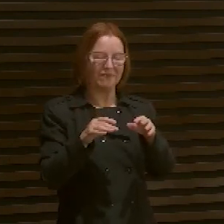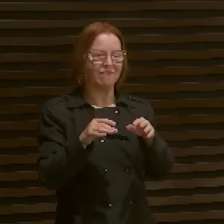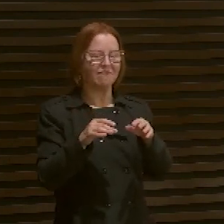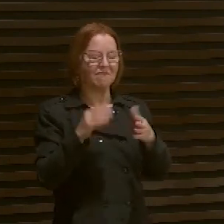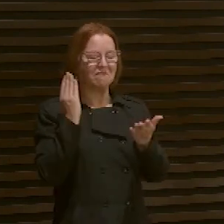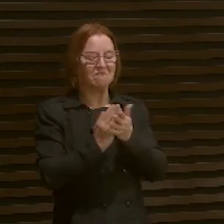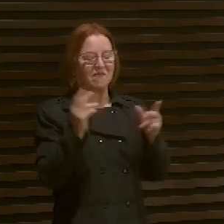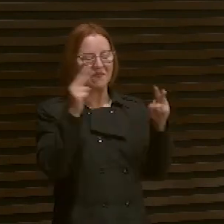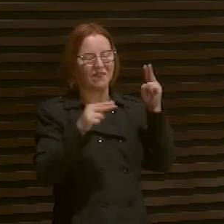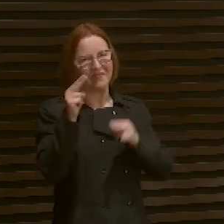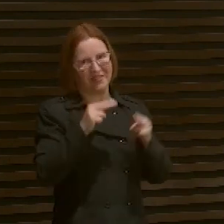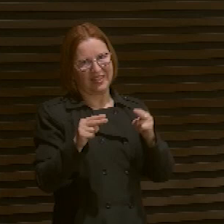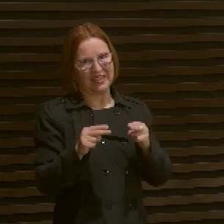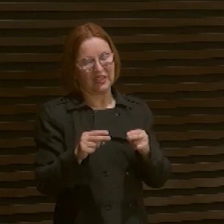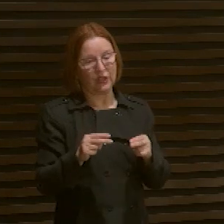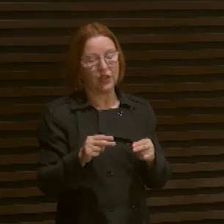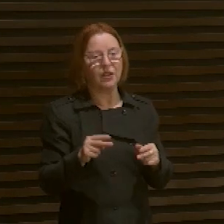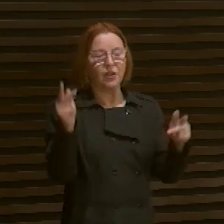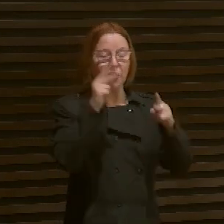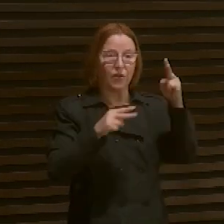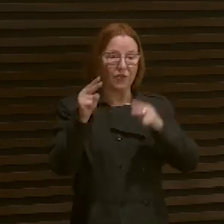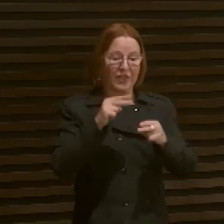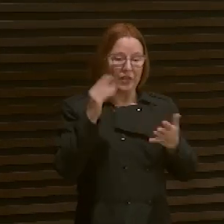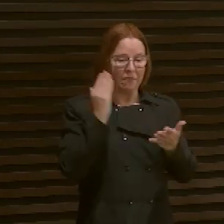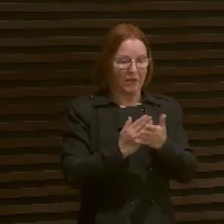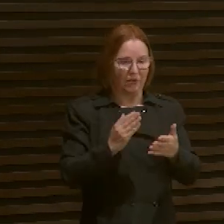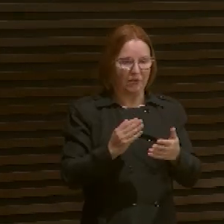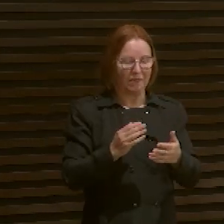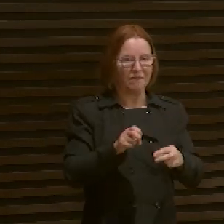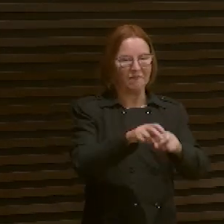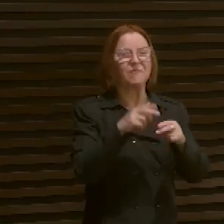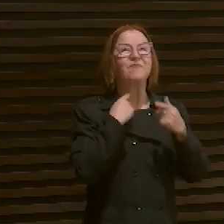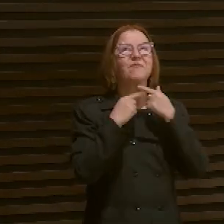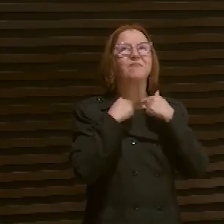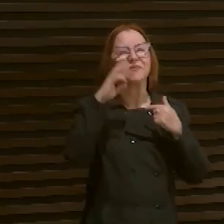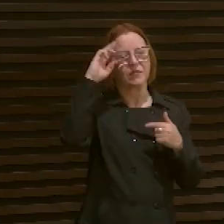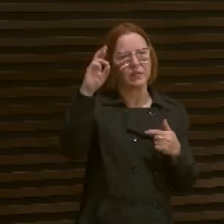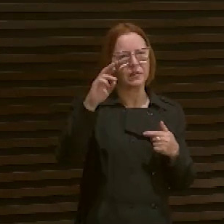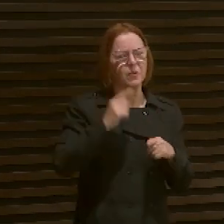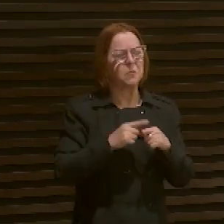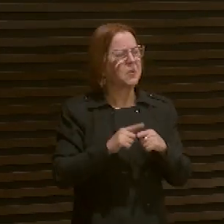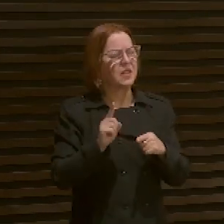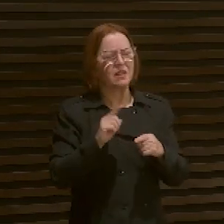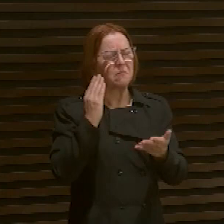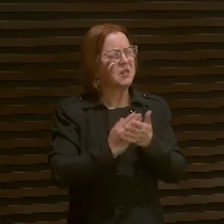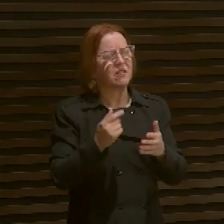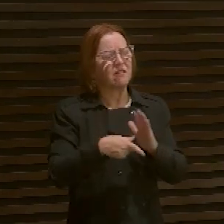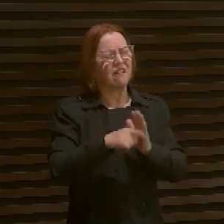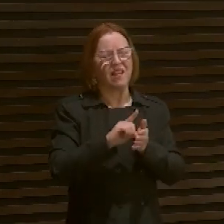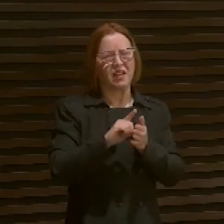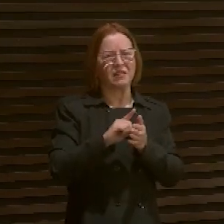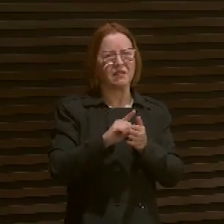antes, porque ele cessou aqui, o vento cessou de acordo com a vontade do Senhor. Por que ele não cessou antes? Quando ele estava lá no